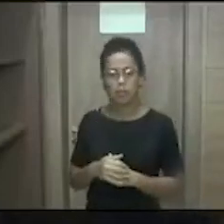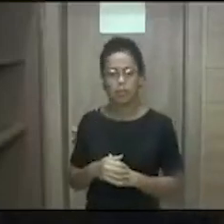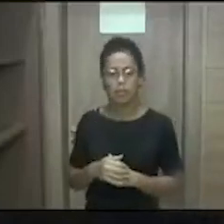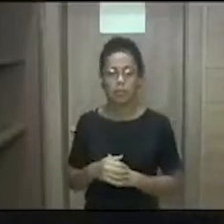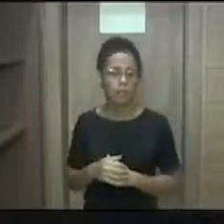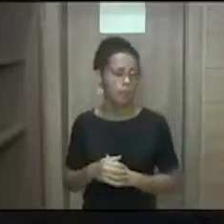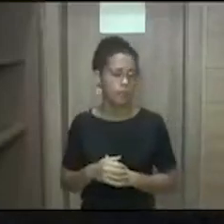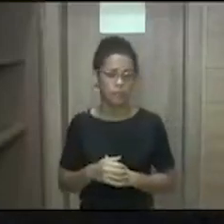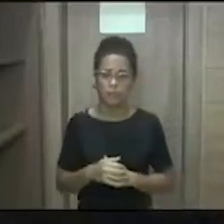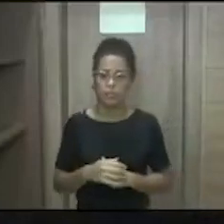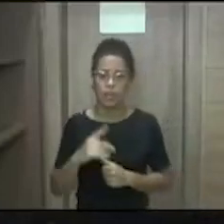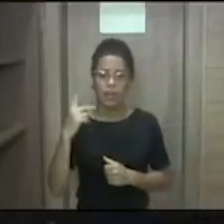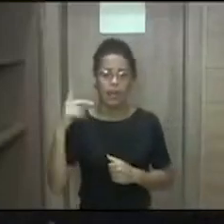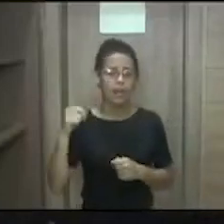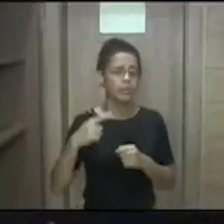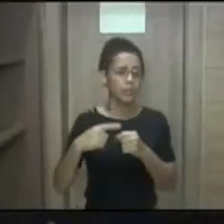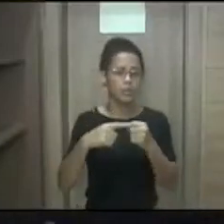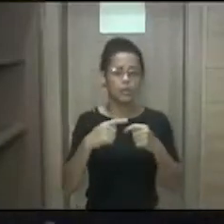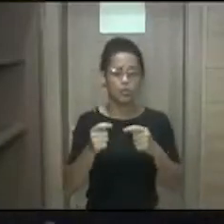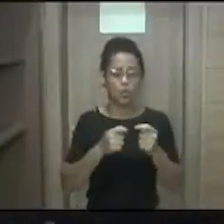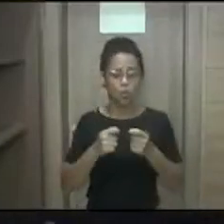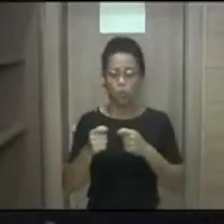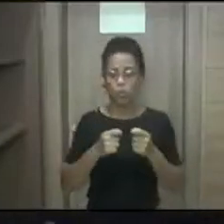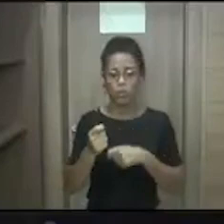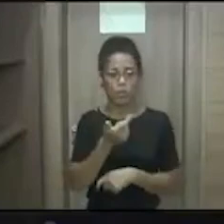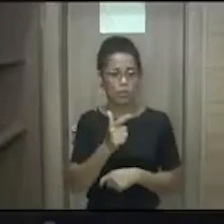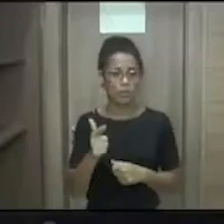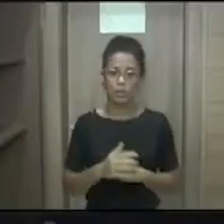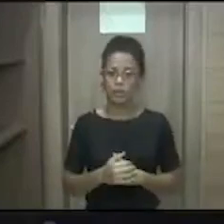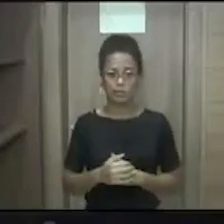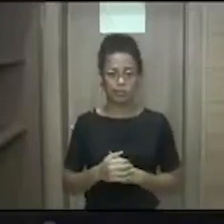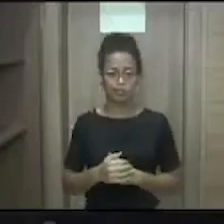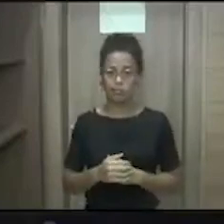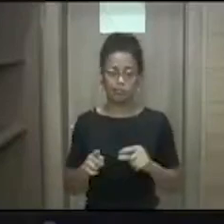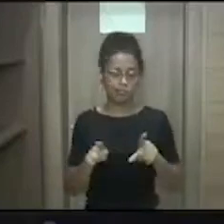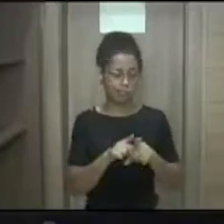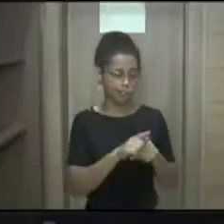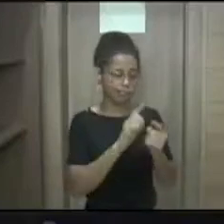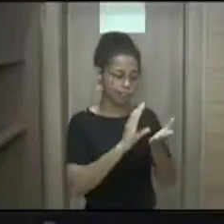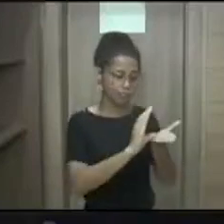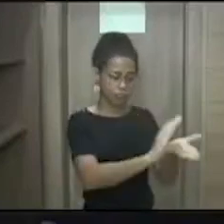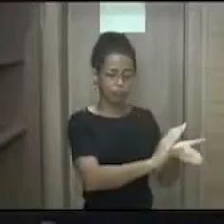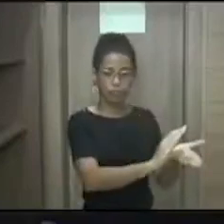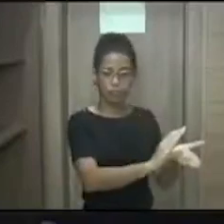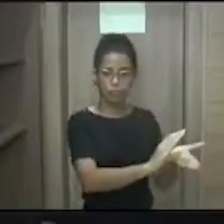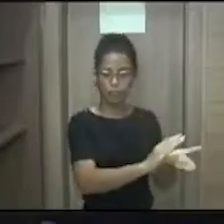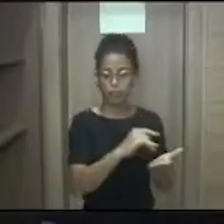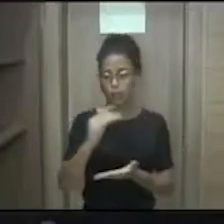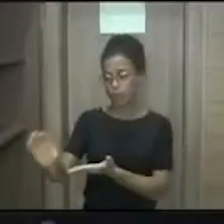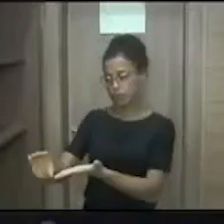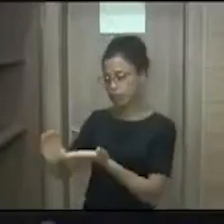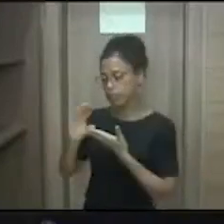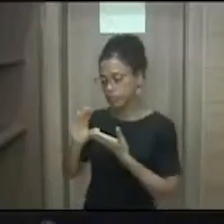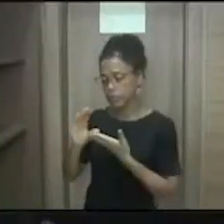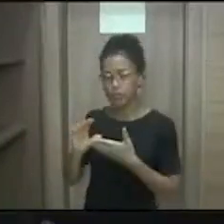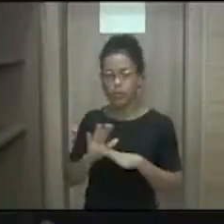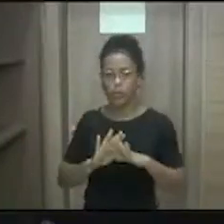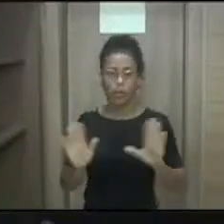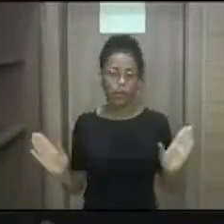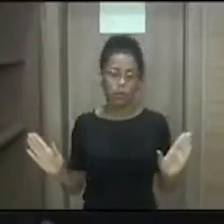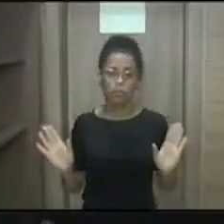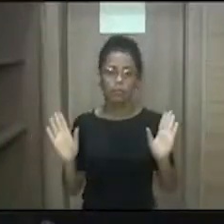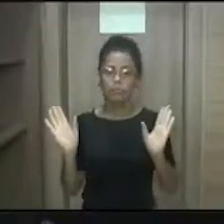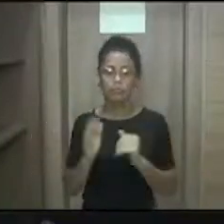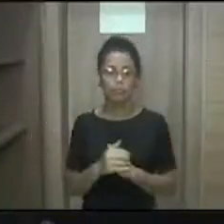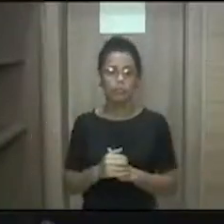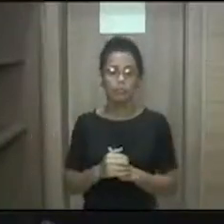tinham controle, efetuavam um repasse de um valor fixo. Se o Ministério repassava a faixa 1 de 20 a 50, era esse o